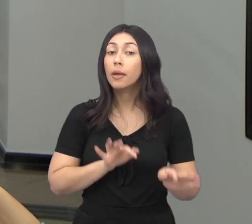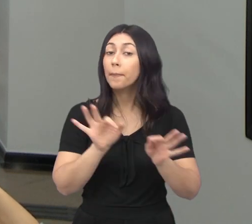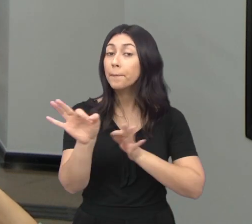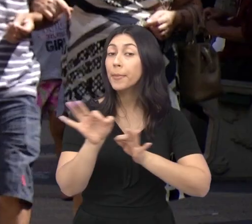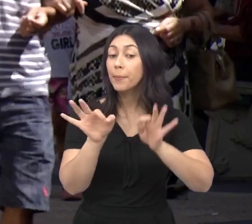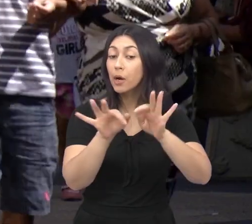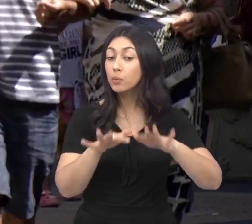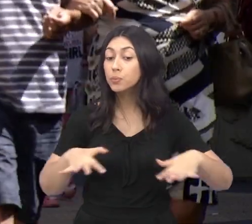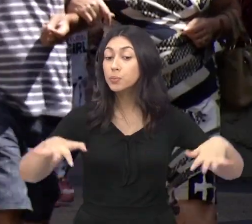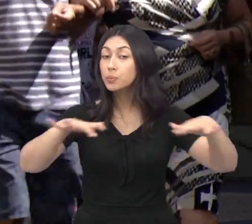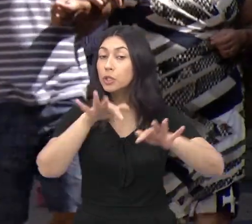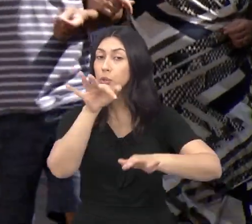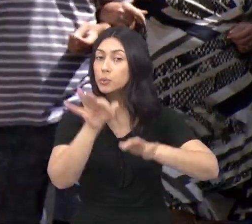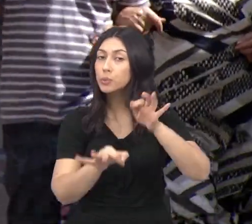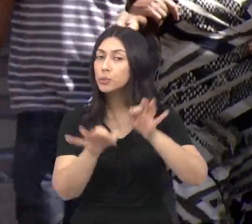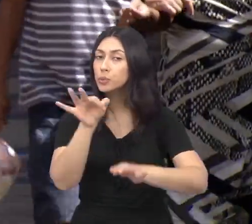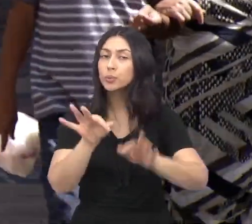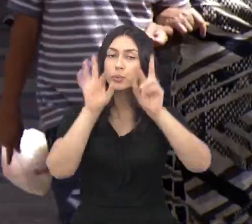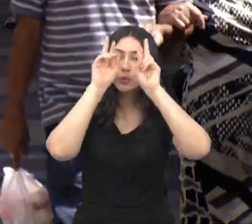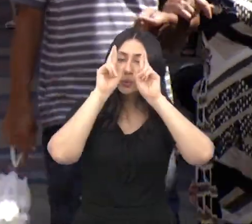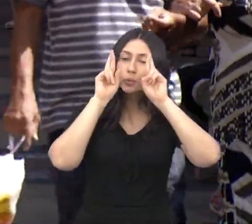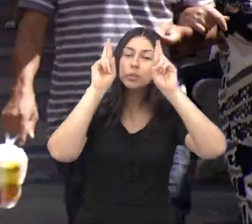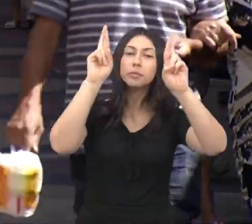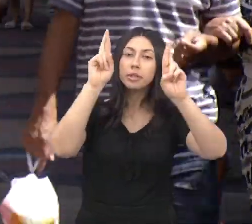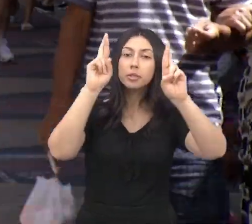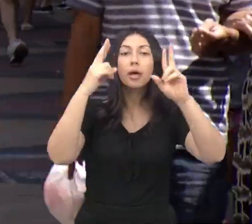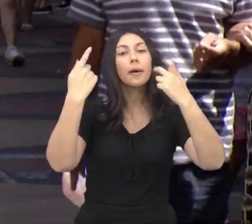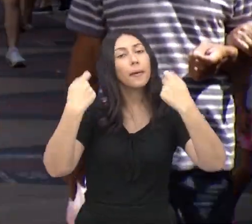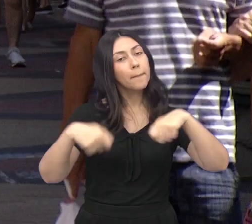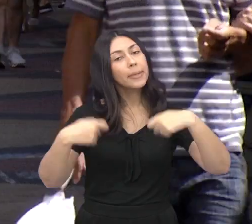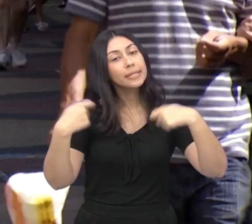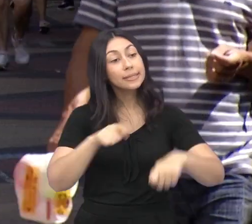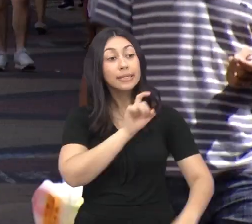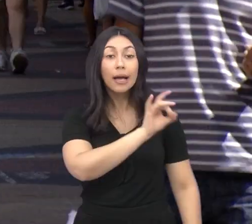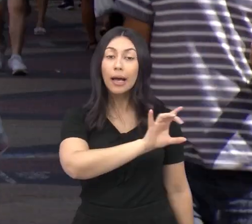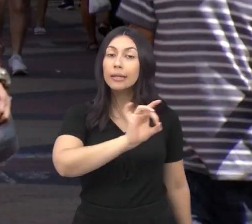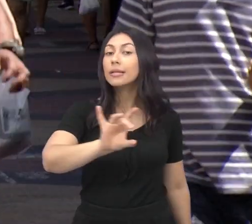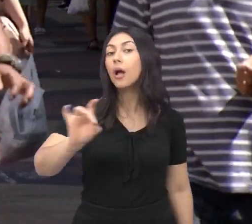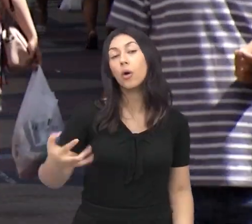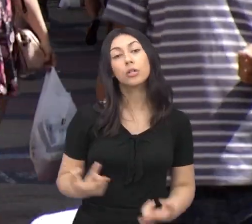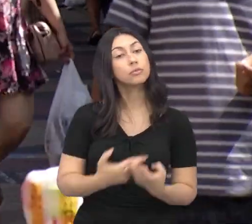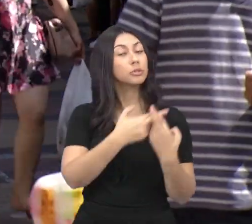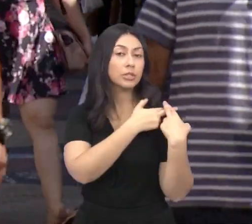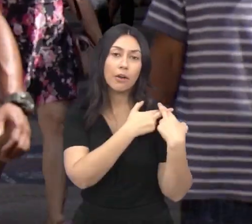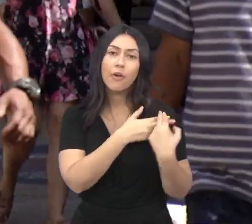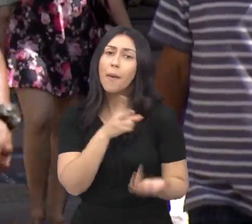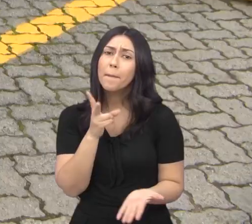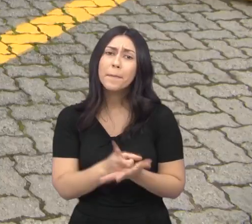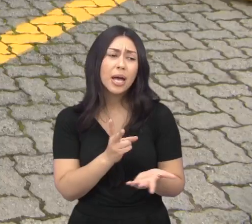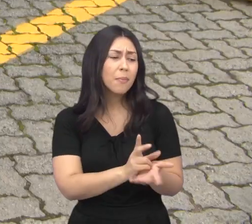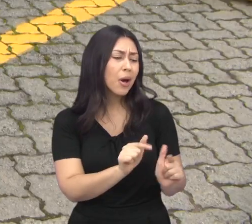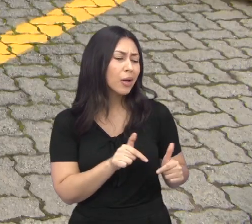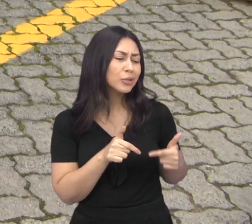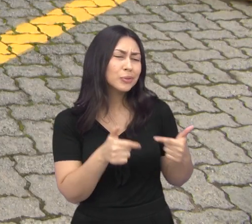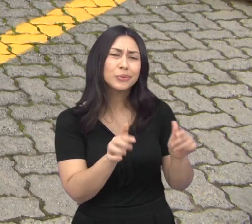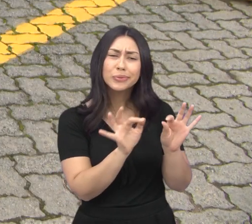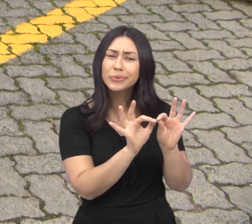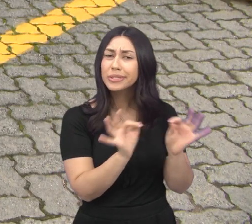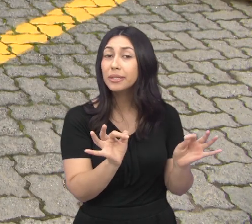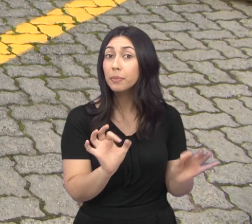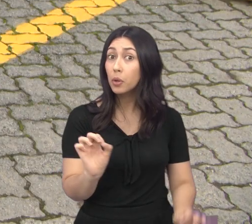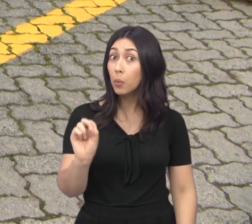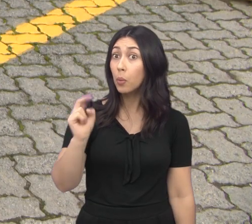atender o cidadão. Construir um ambiente justo que respeite o coletivo depende de todos nós. Seja nas